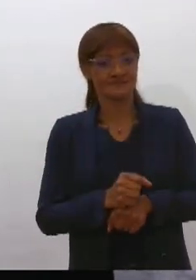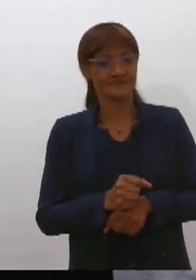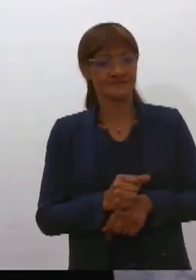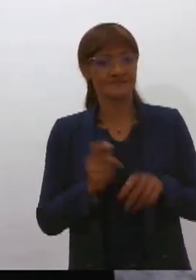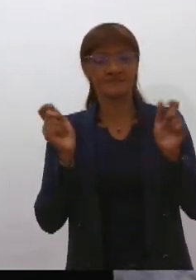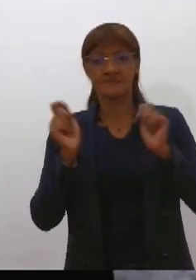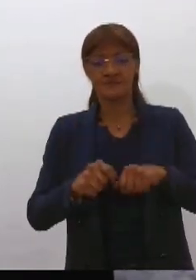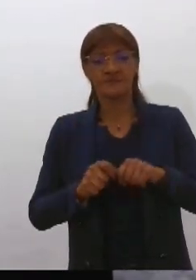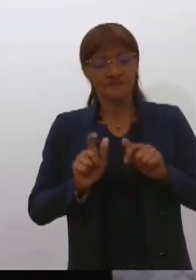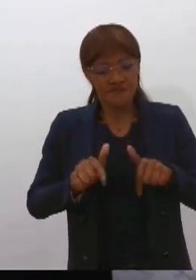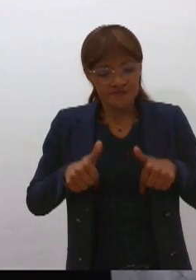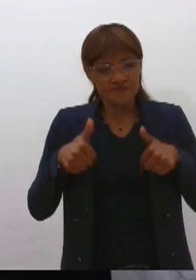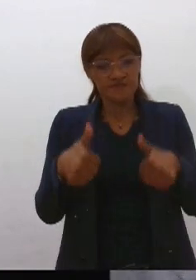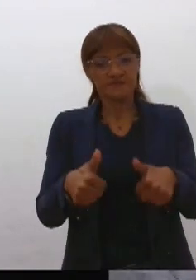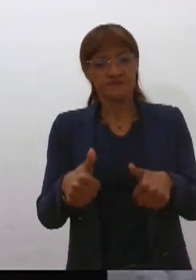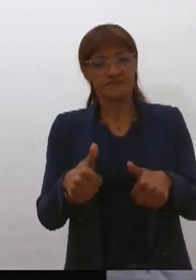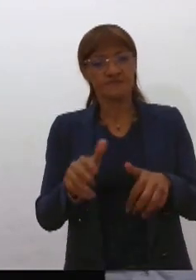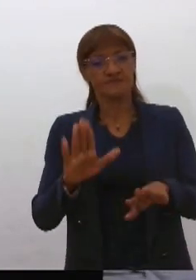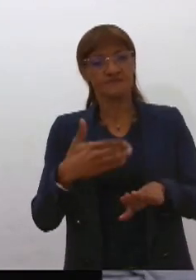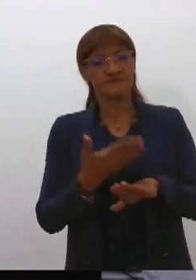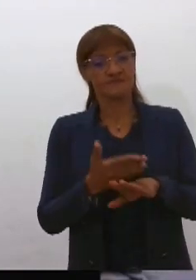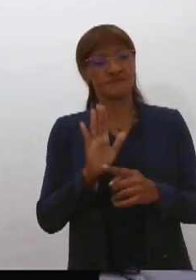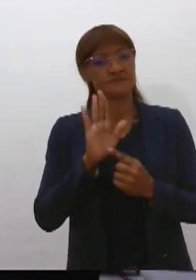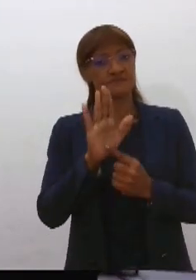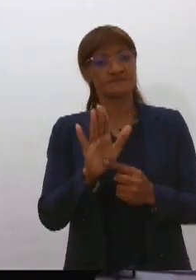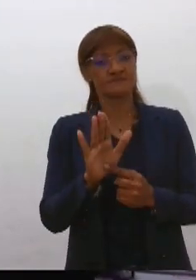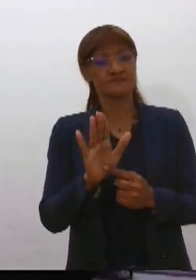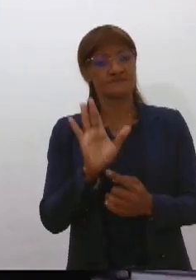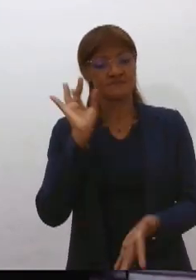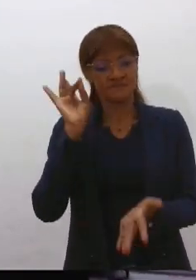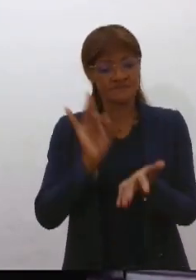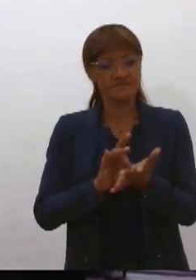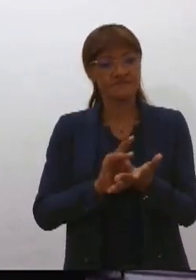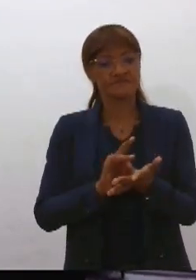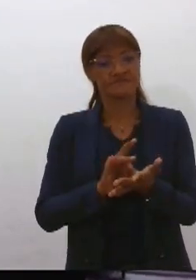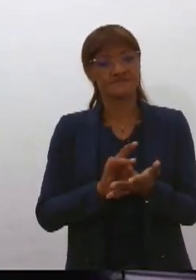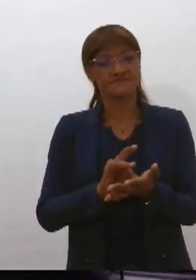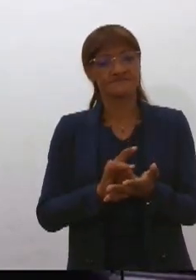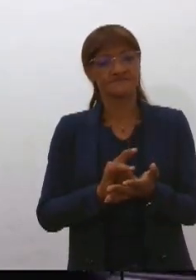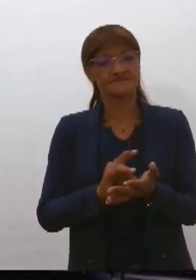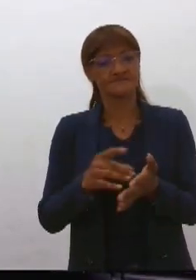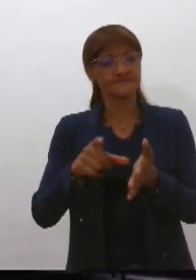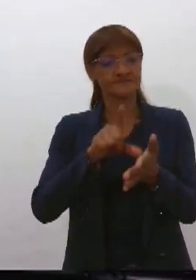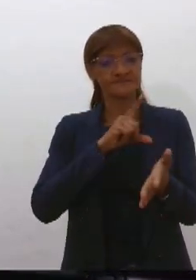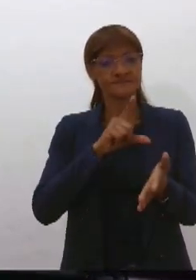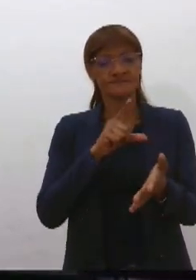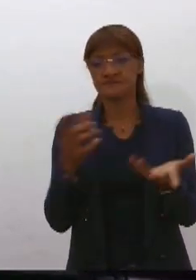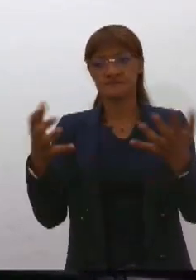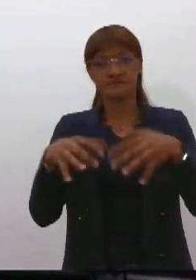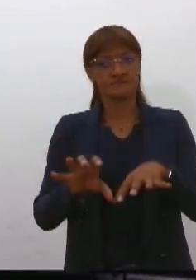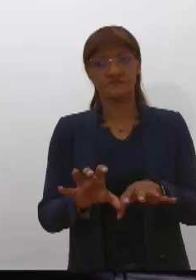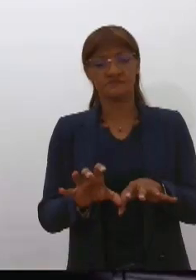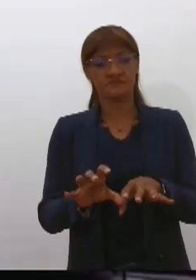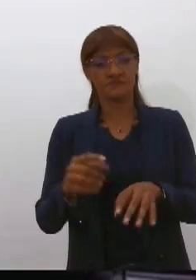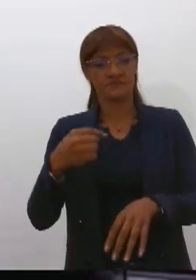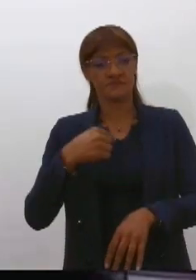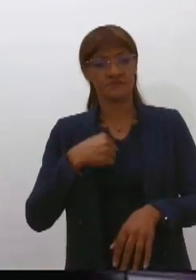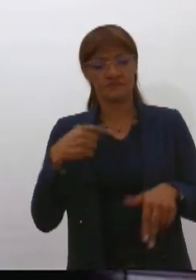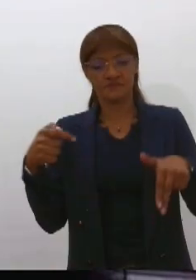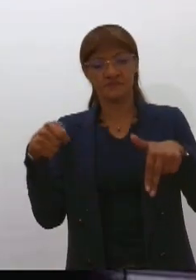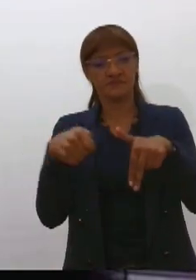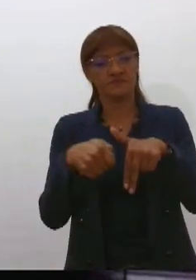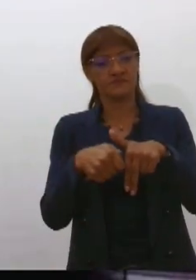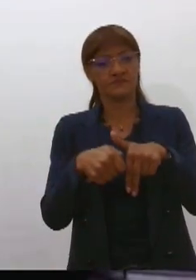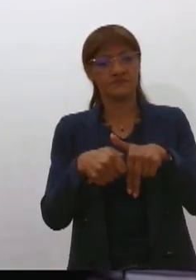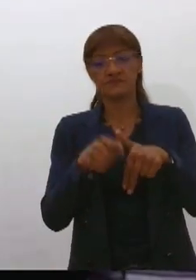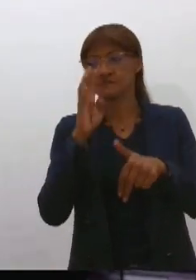minha Ítaca. Ações judiciais daqueles que não queriam que eu fosse o desembargador. Até o